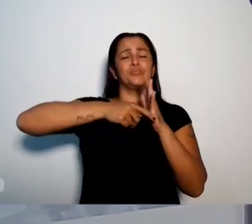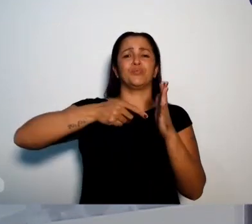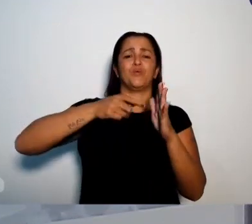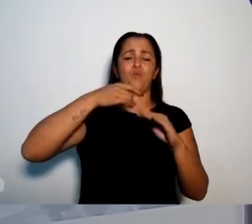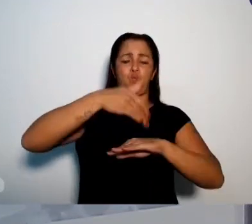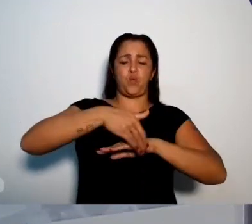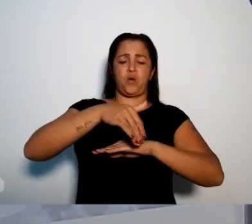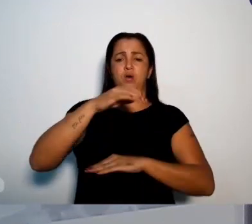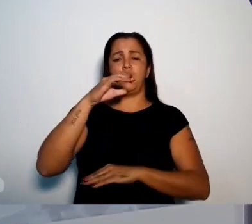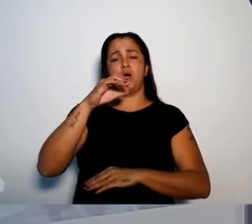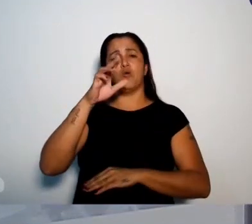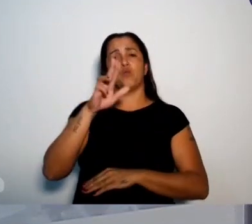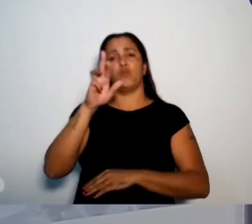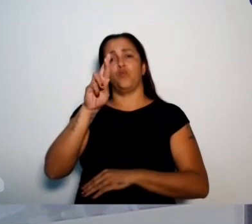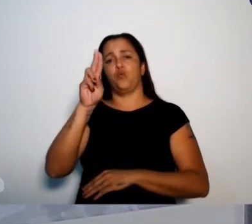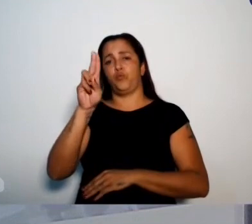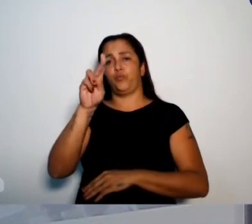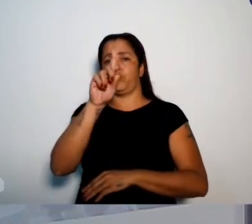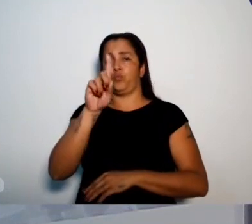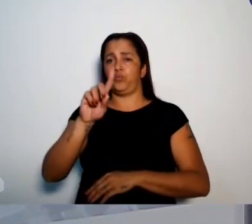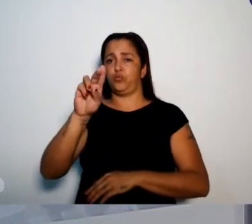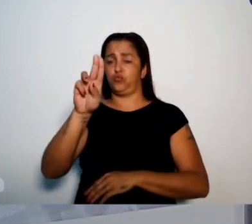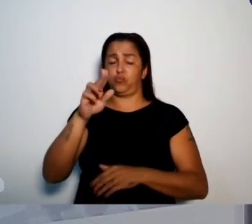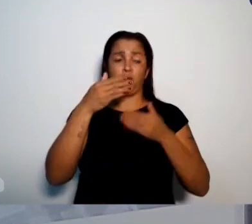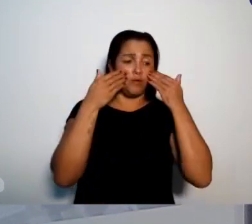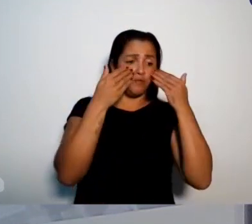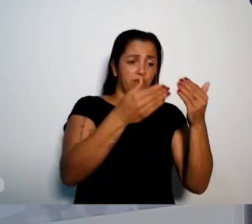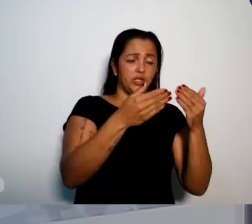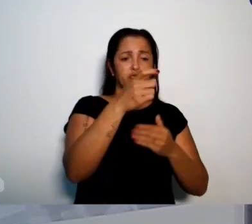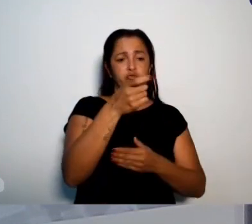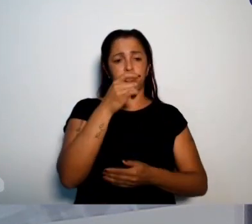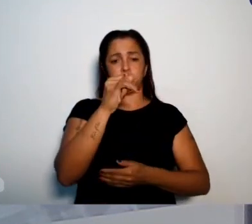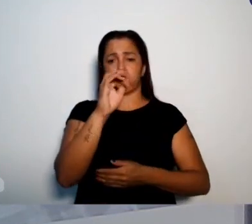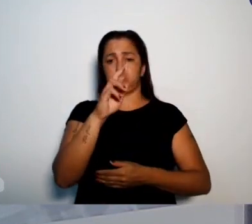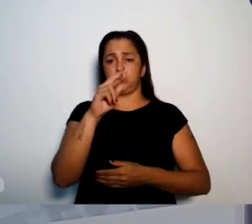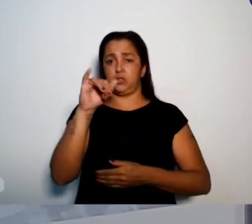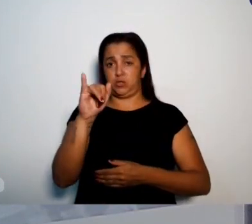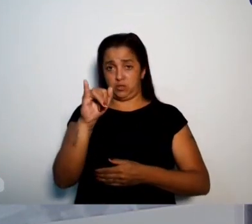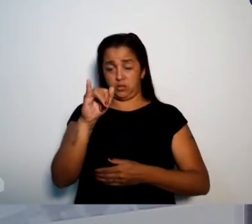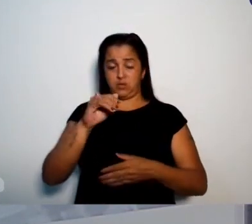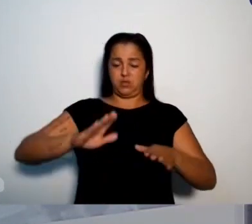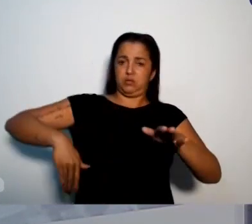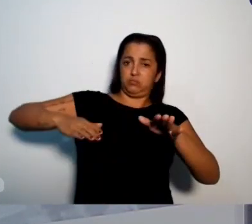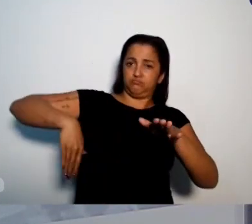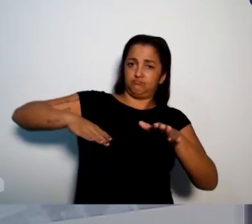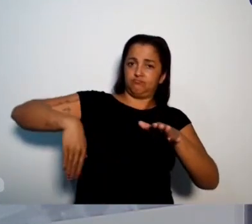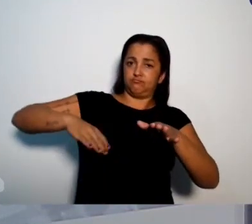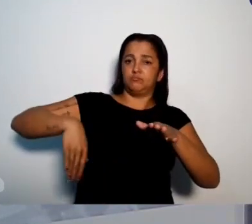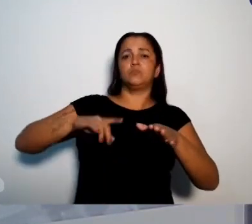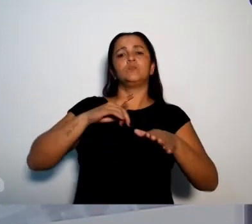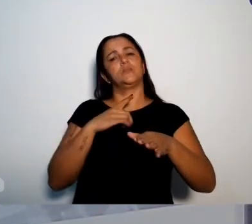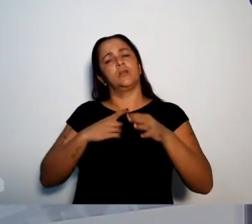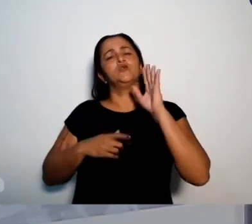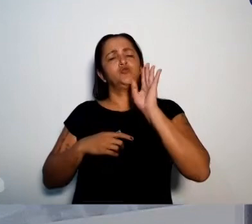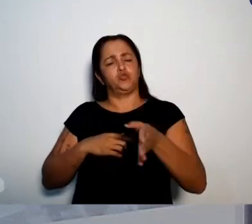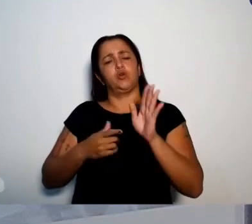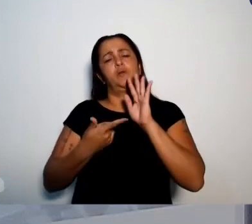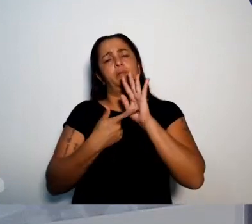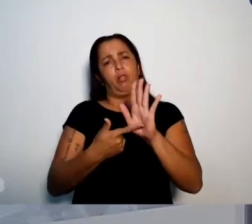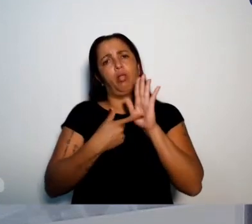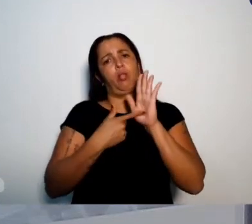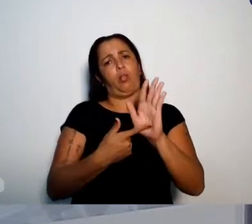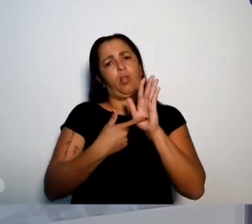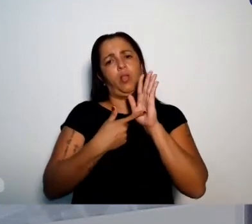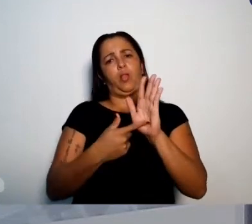ao Xiri Natação. Eu já apresentei várias vezes esse requerimento, tive lá no local com o secretário